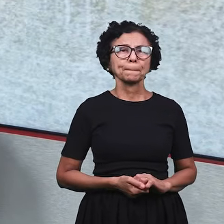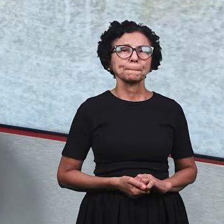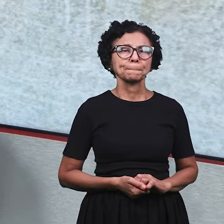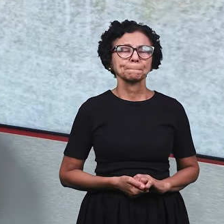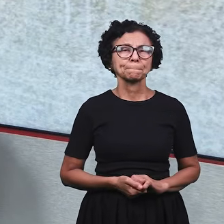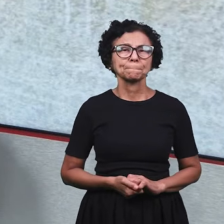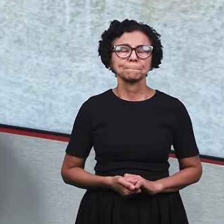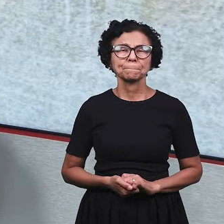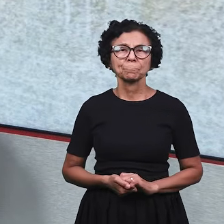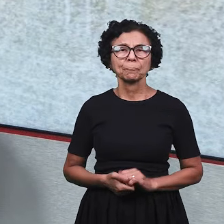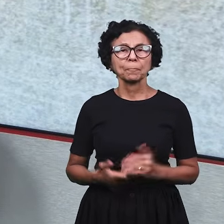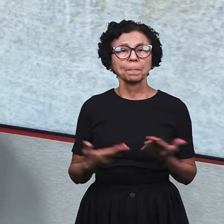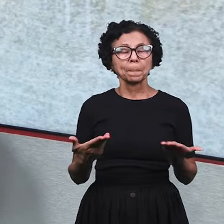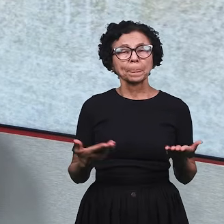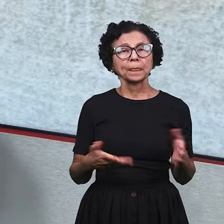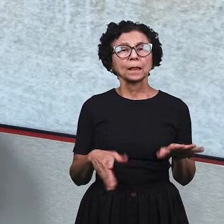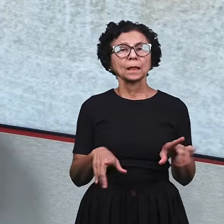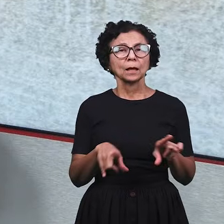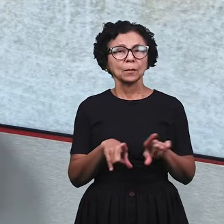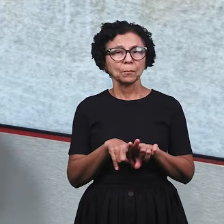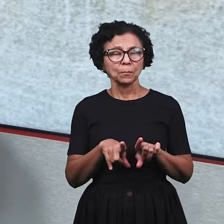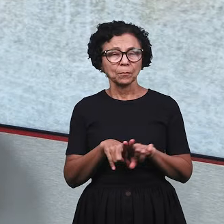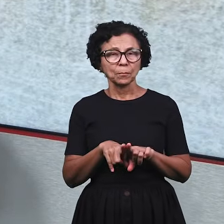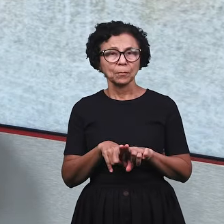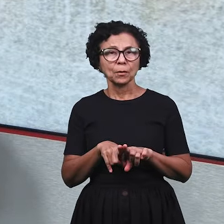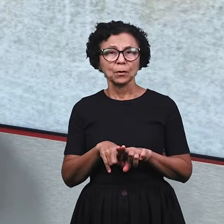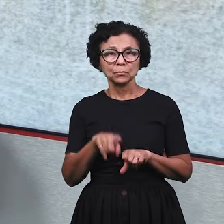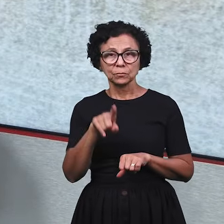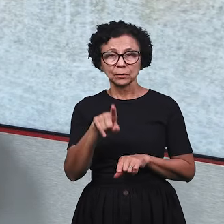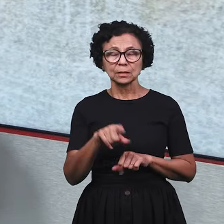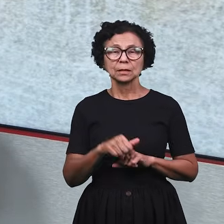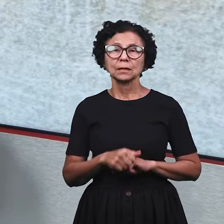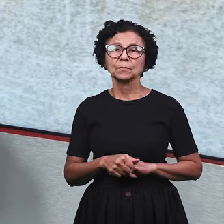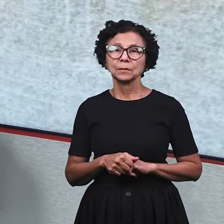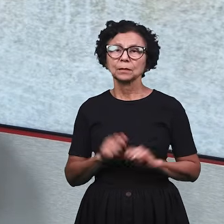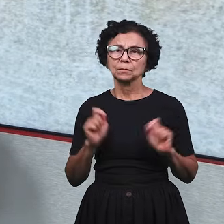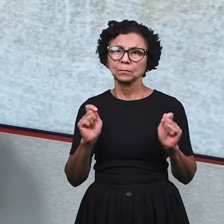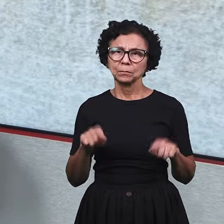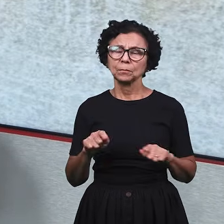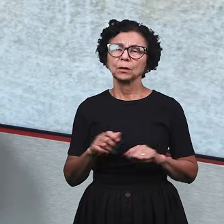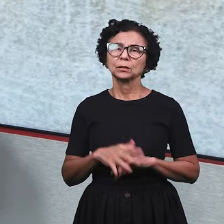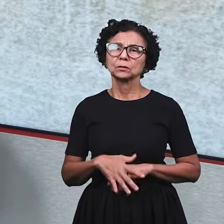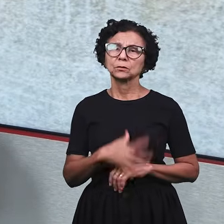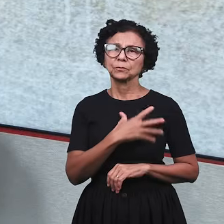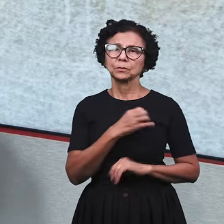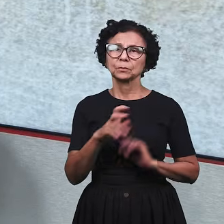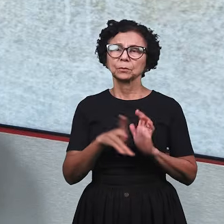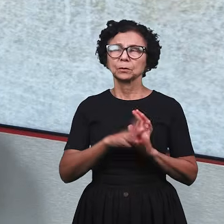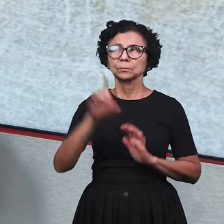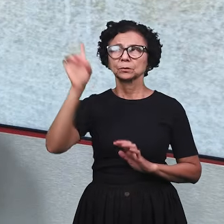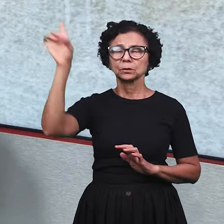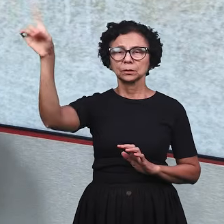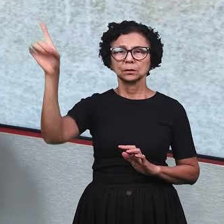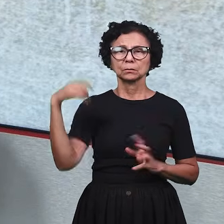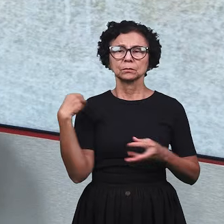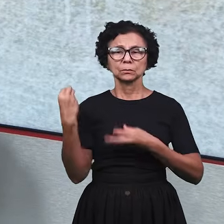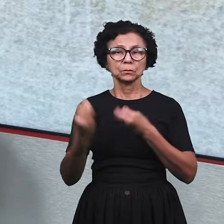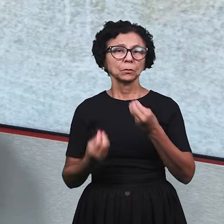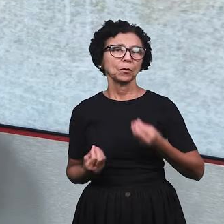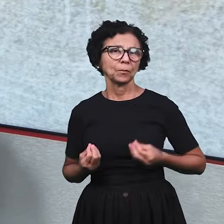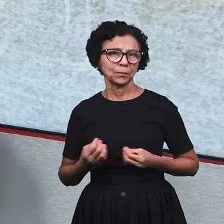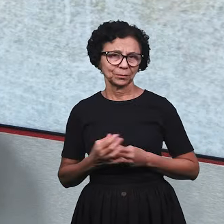mensagem, deste estudo, pode também torná-lo um filho de Deus. Como? Ao fazer o que Jesus fez por